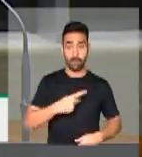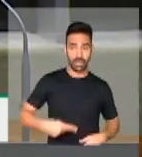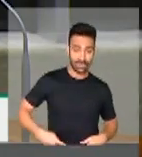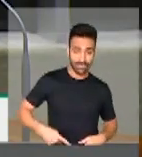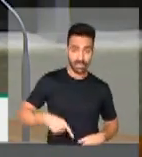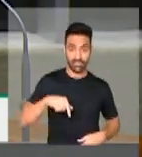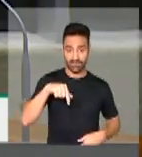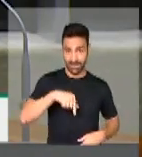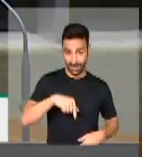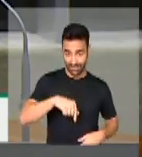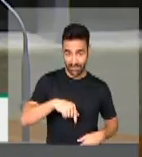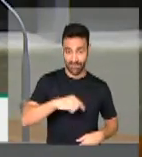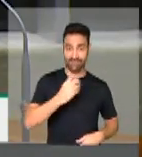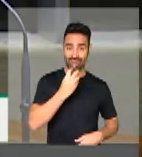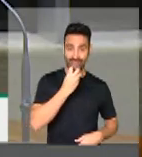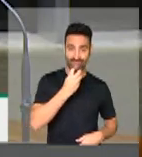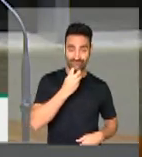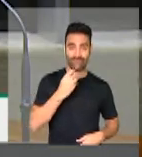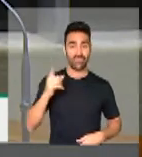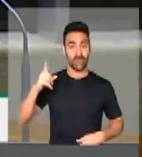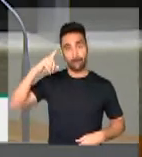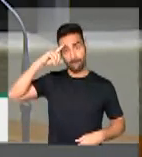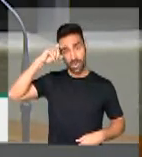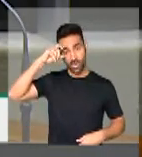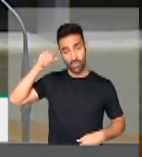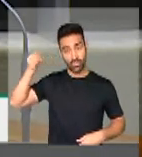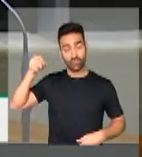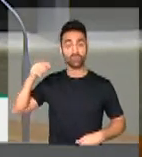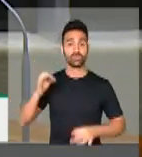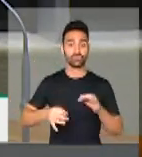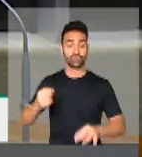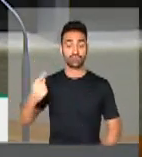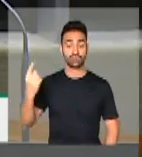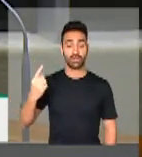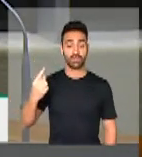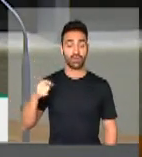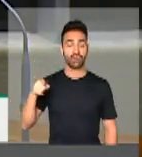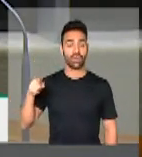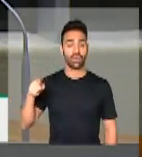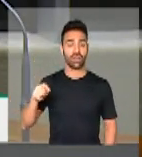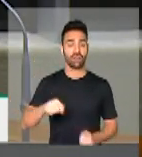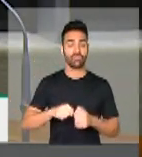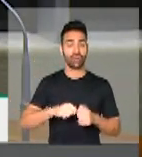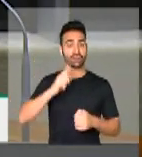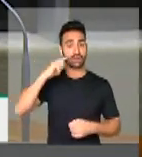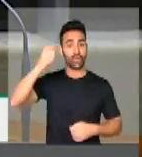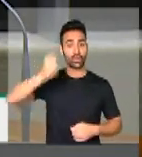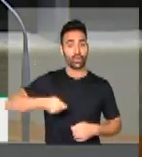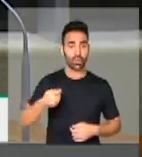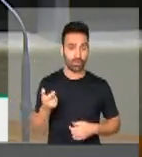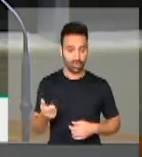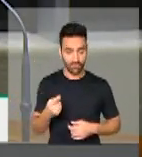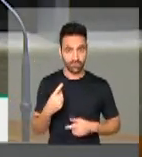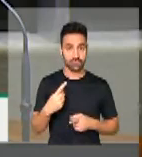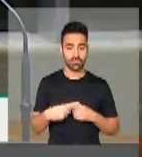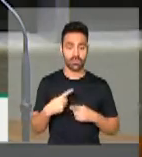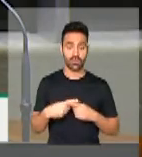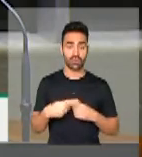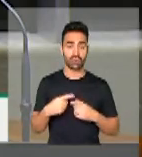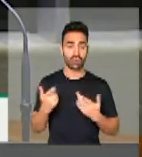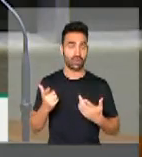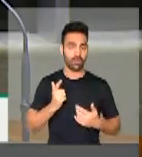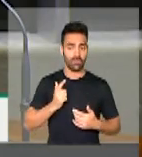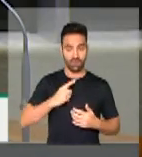Moro, viu o quanto o Moro, como juiz de primeira instância, exercia sua autoridade exatamente pelo princípio